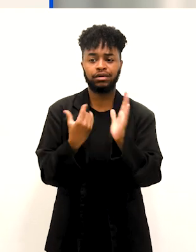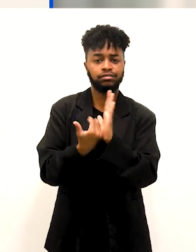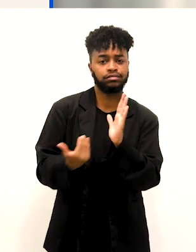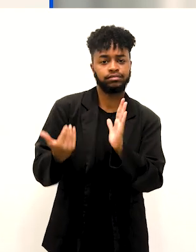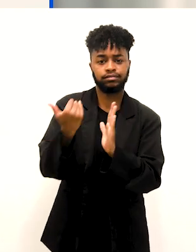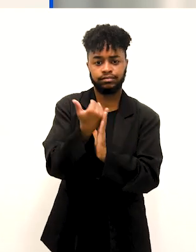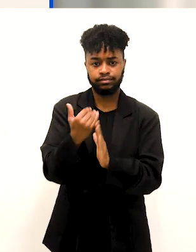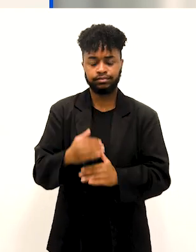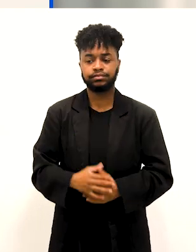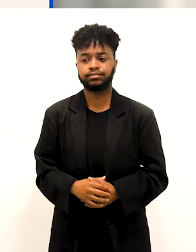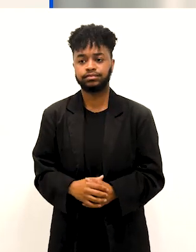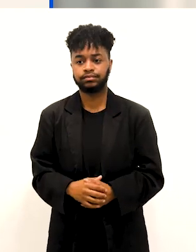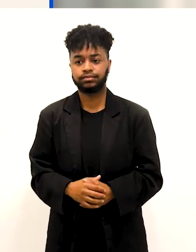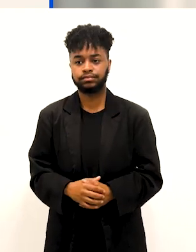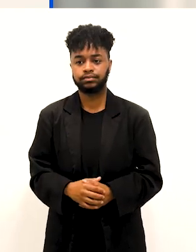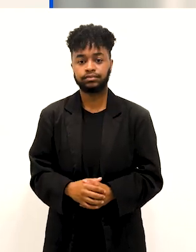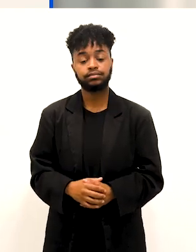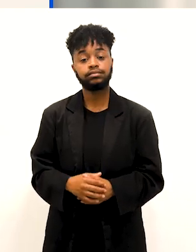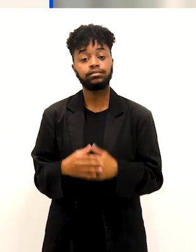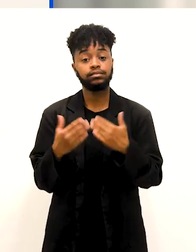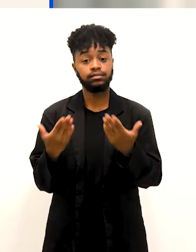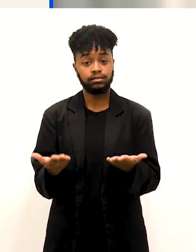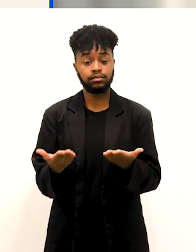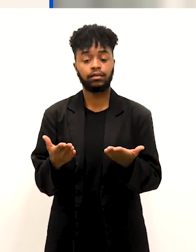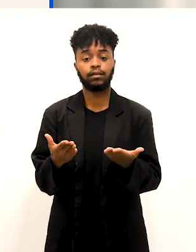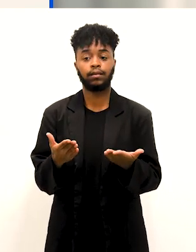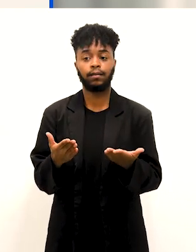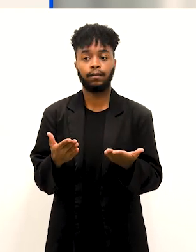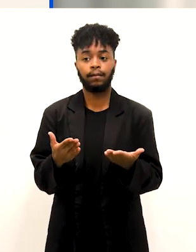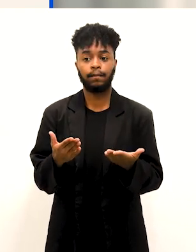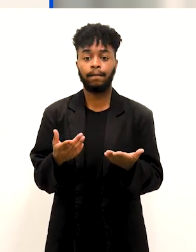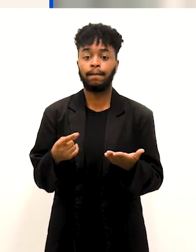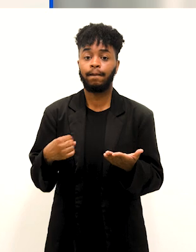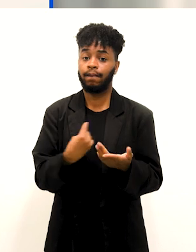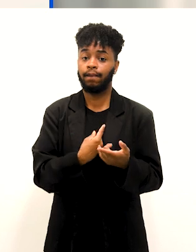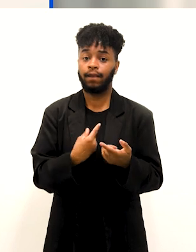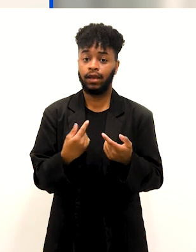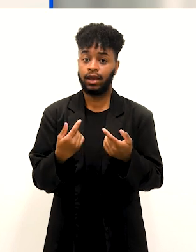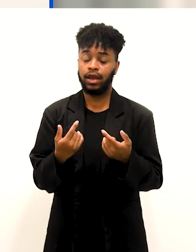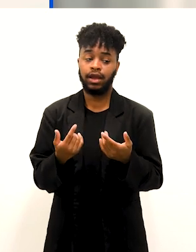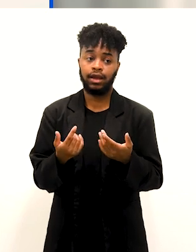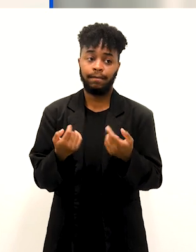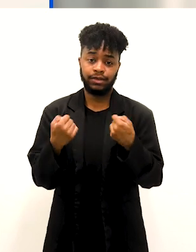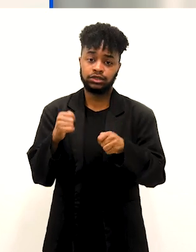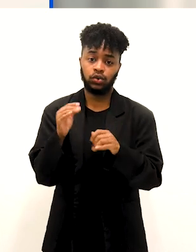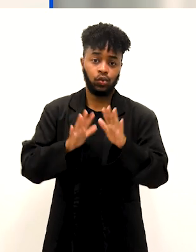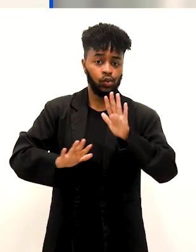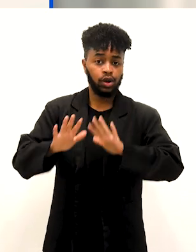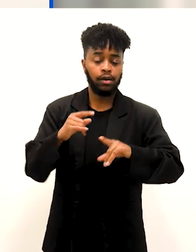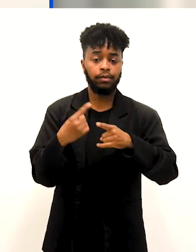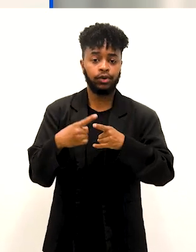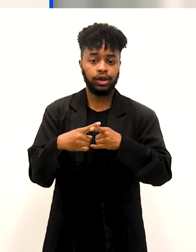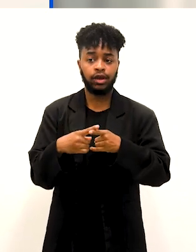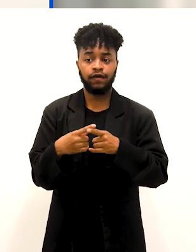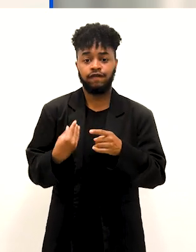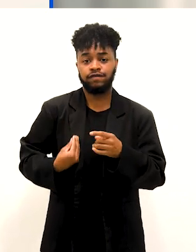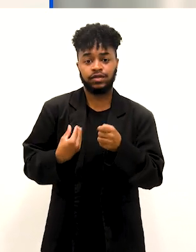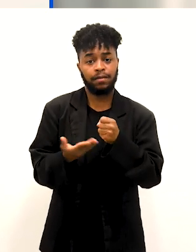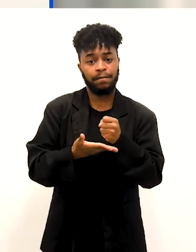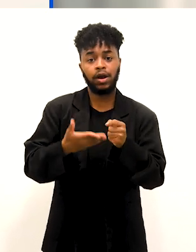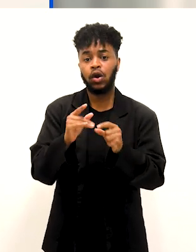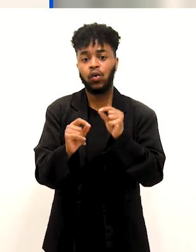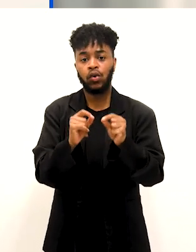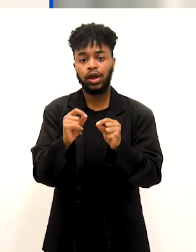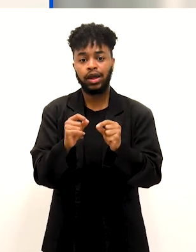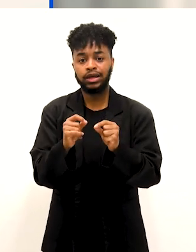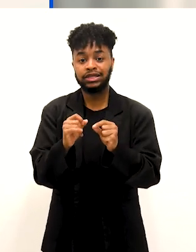muito, muito, muito, muita, muita. Então, assim, a gente precisa ter muito zelo, porque na verdade no minimalismo, no essencialismo, a gente diz assim, né? Entra